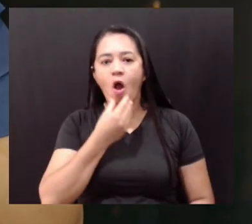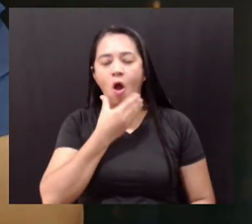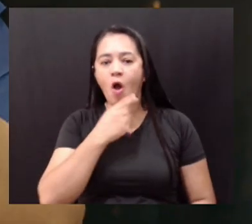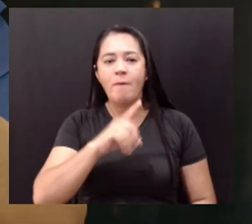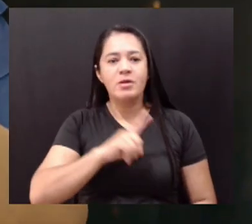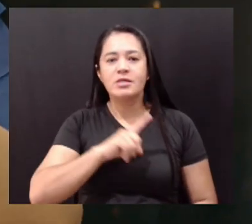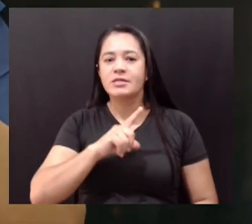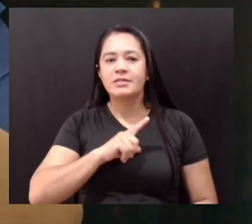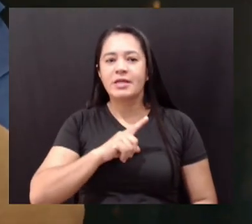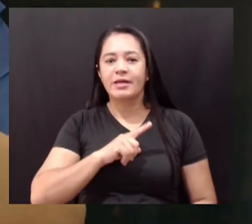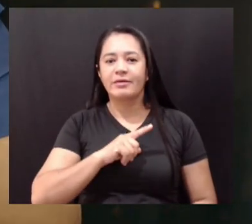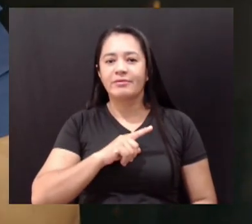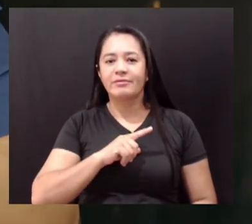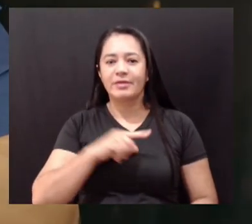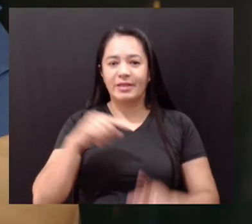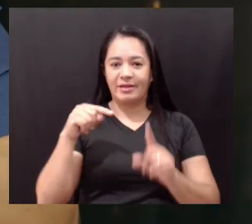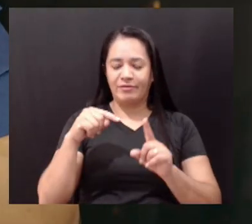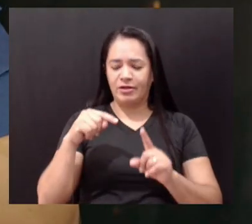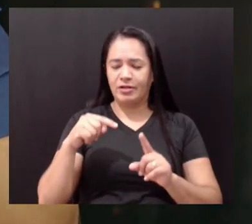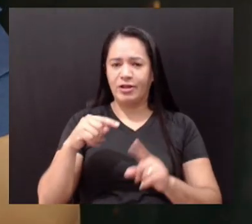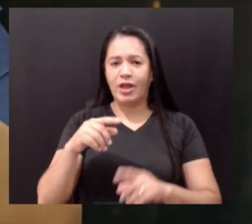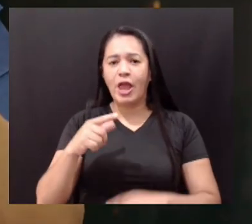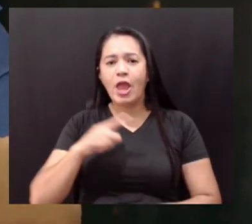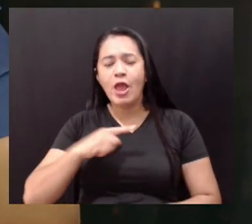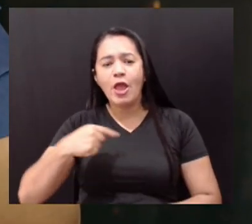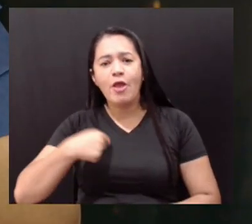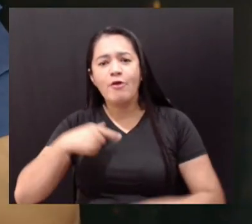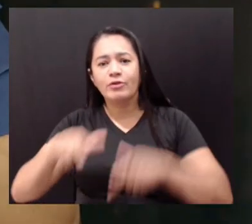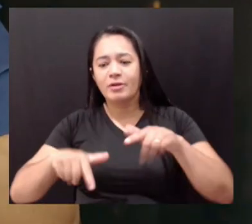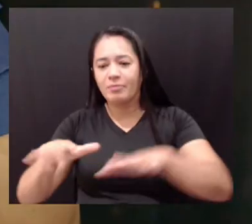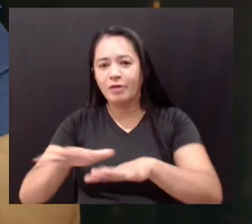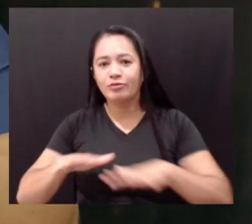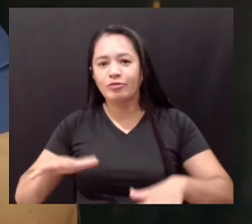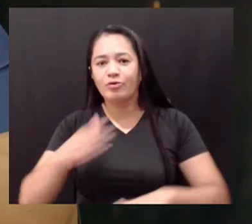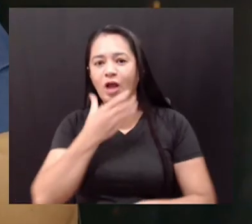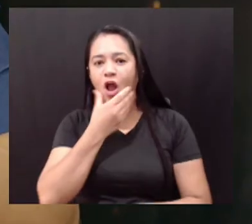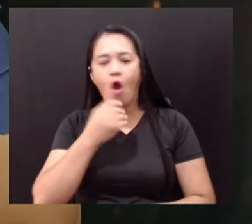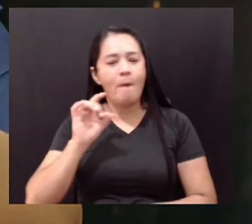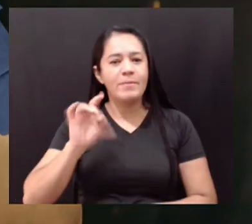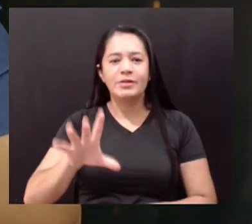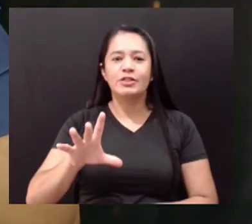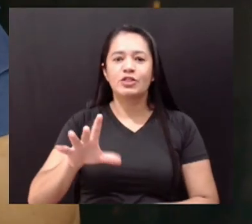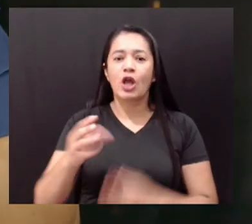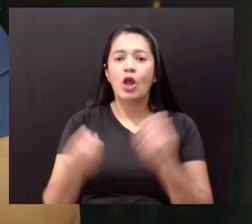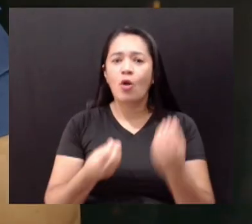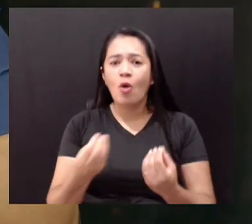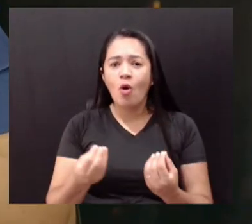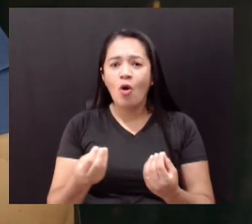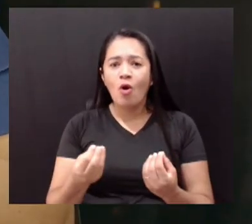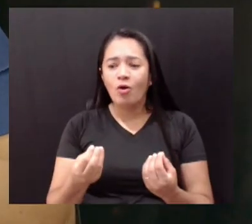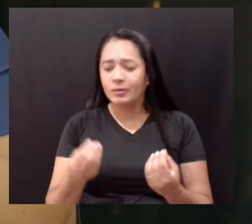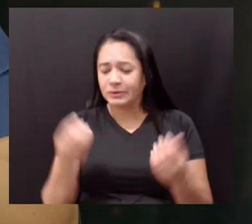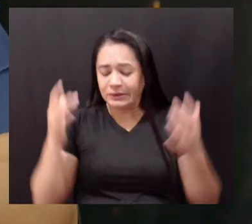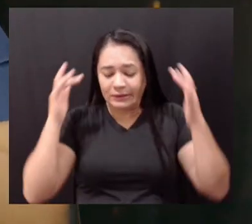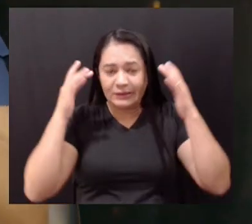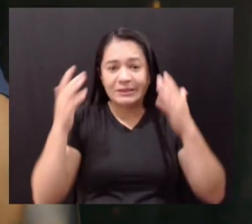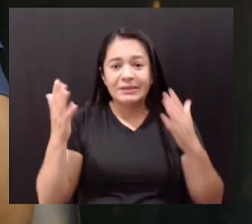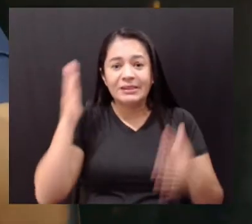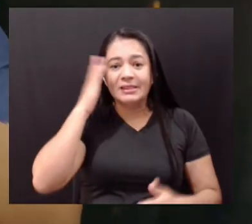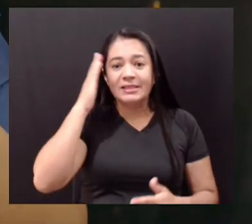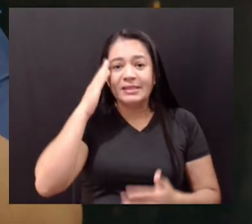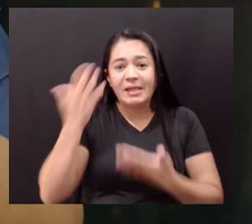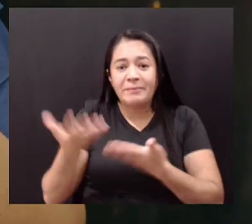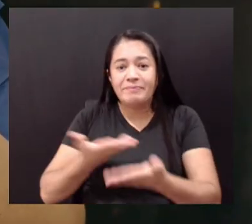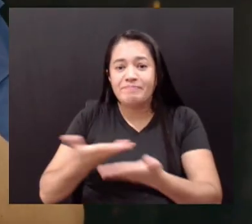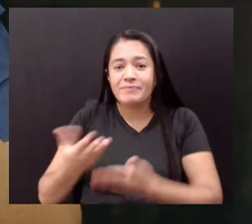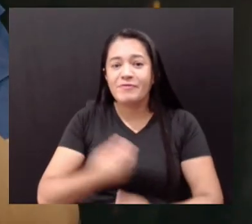saber como que ela vai distinguir, né? Como lidar com esse ambiente e manter uma boa convivência. Tem de